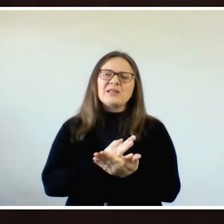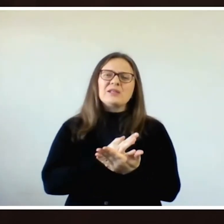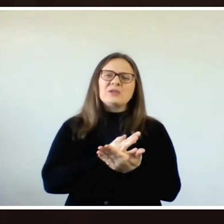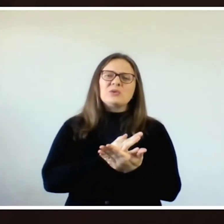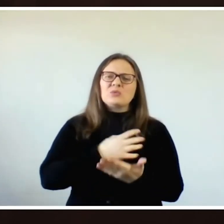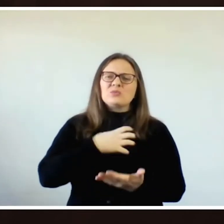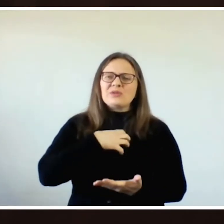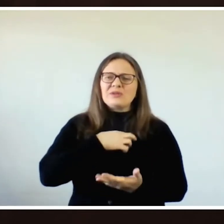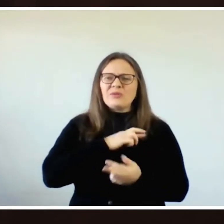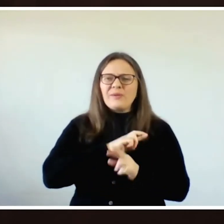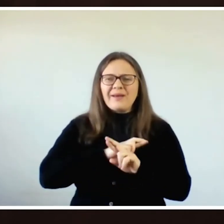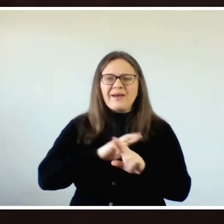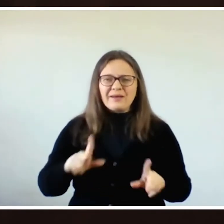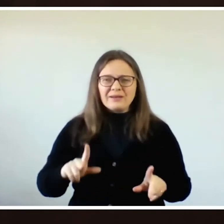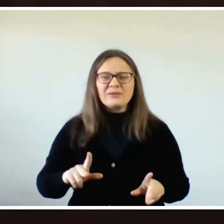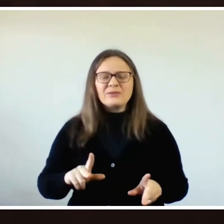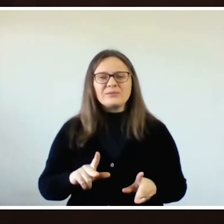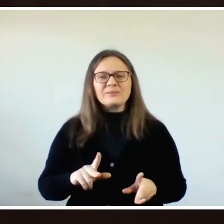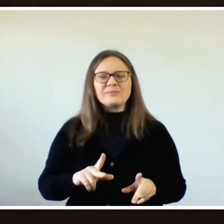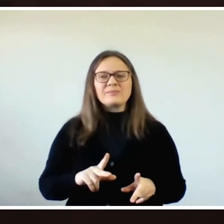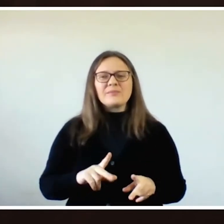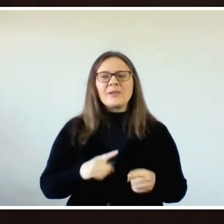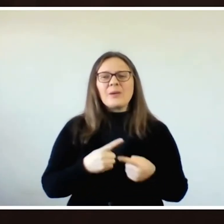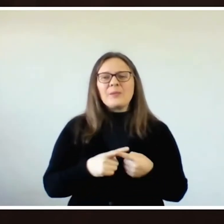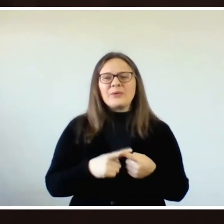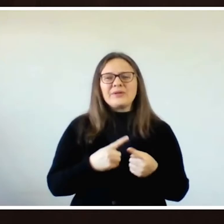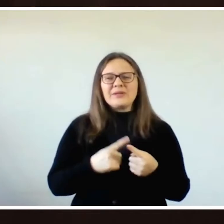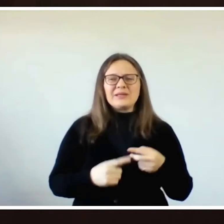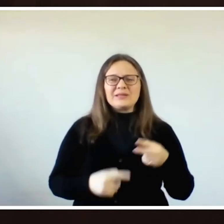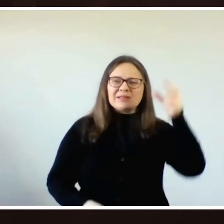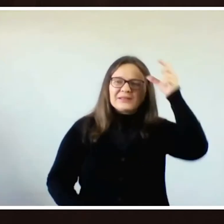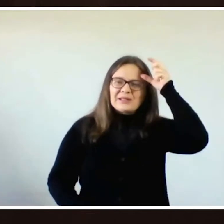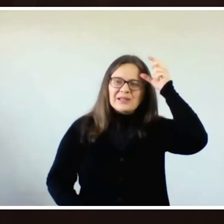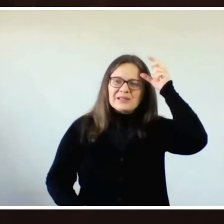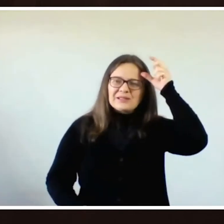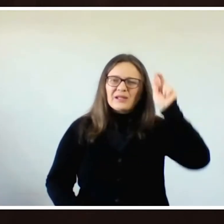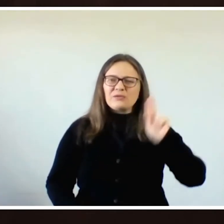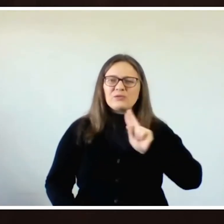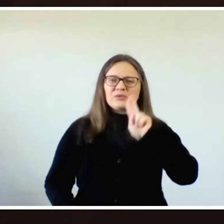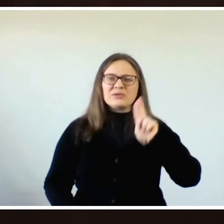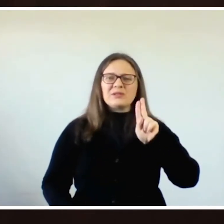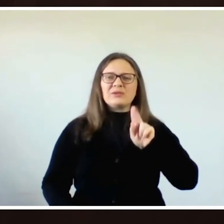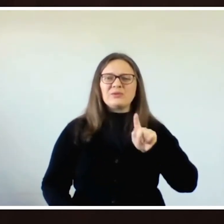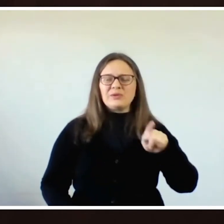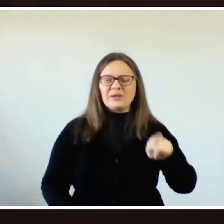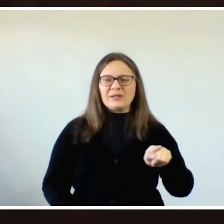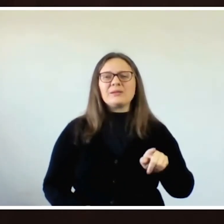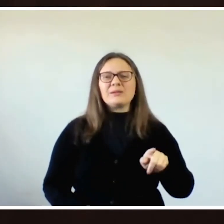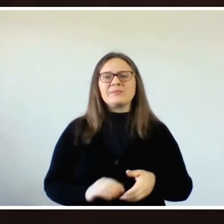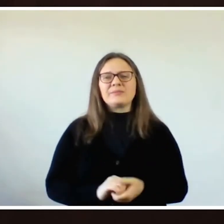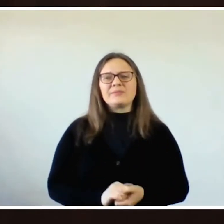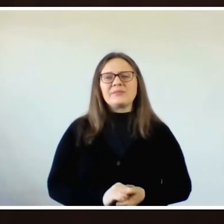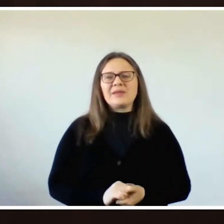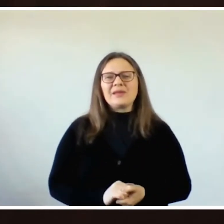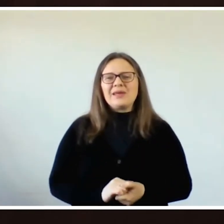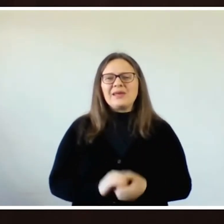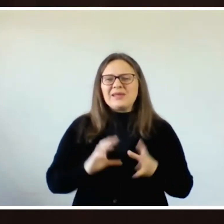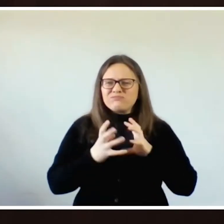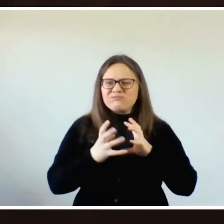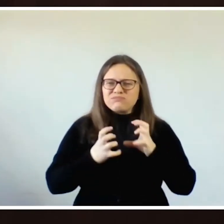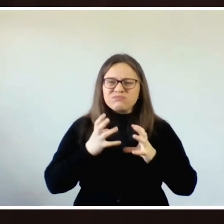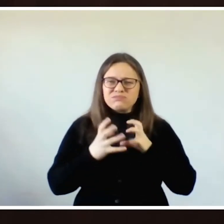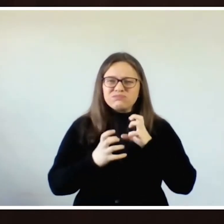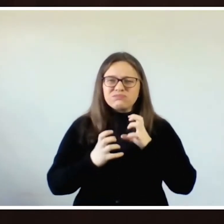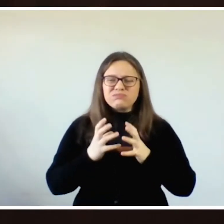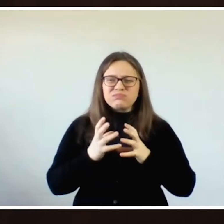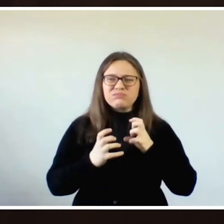heresia. Na verdade, Satanás estava atuando por meio dele, né? E a dissensão foi tão grande, né, tão violenta, que